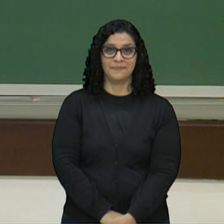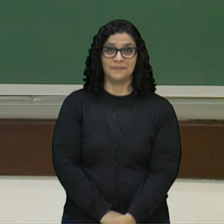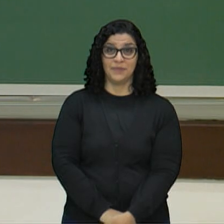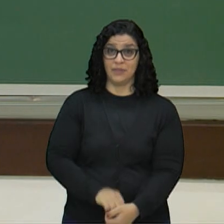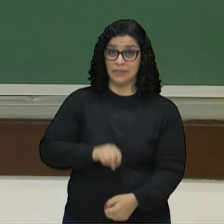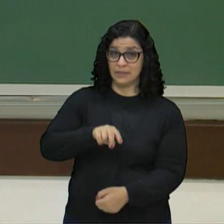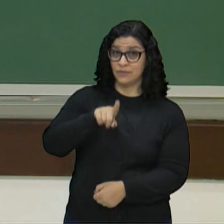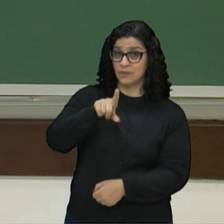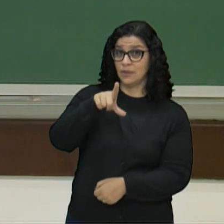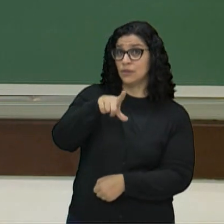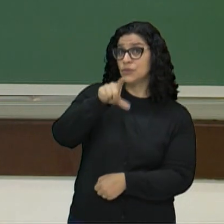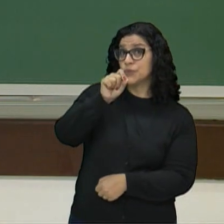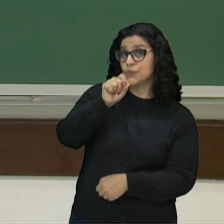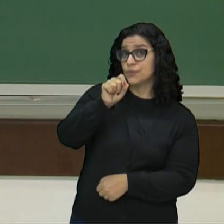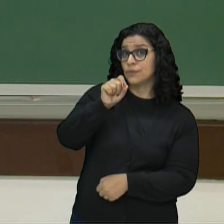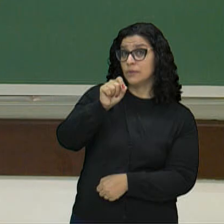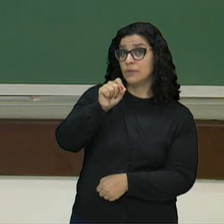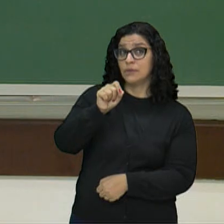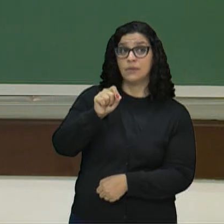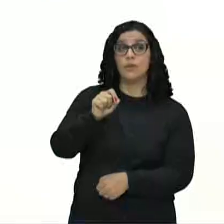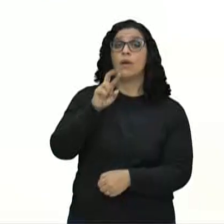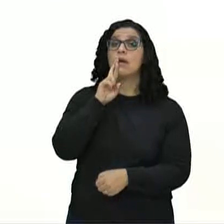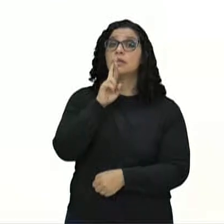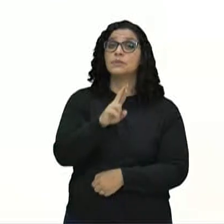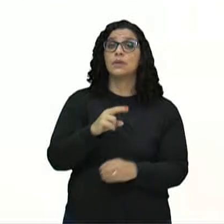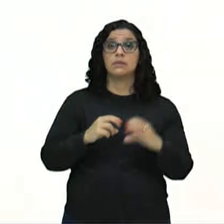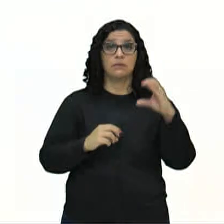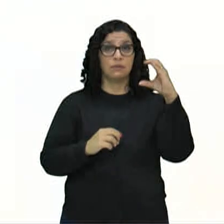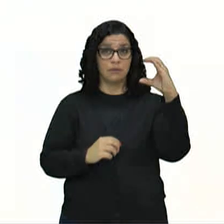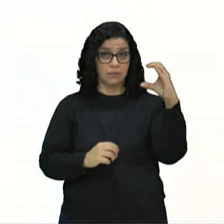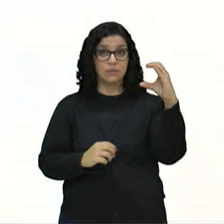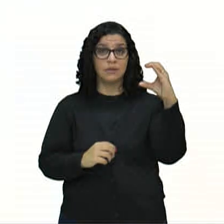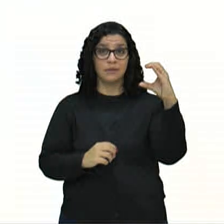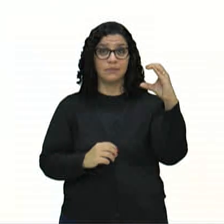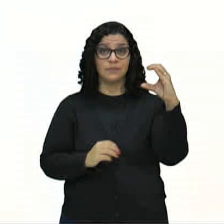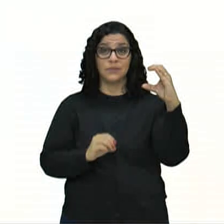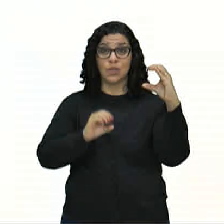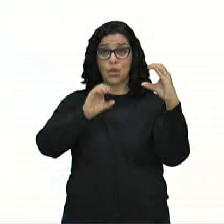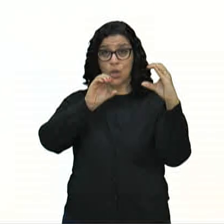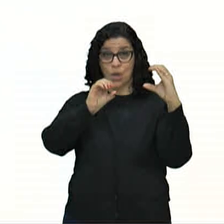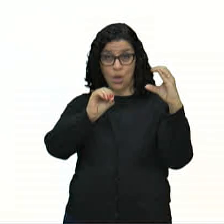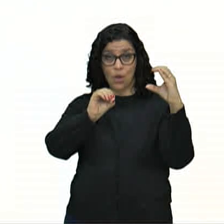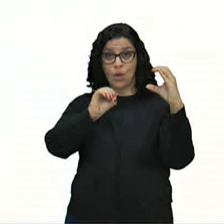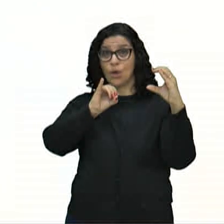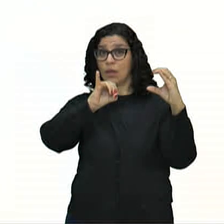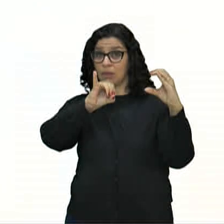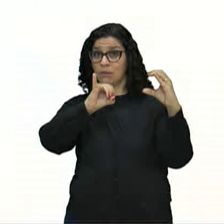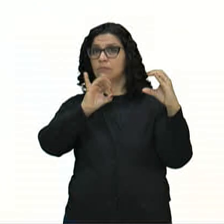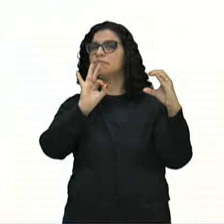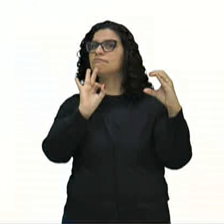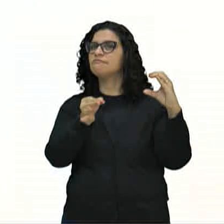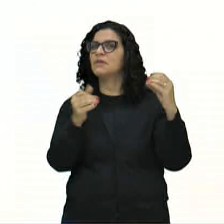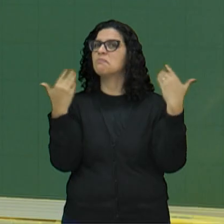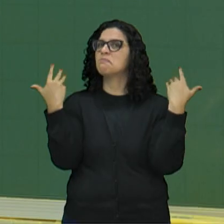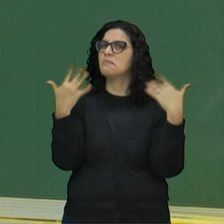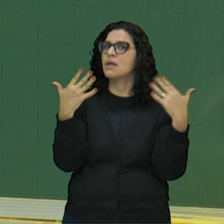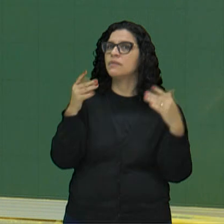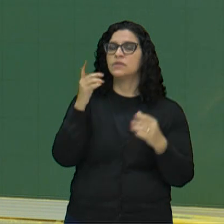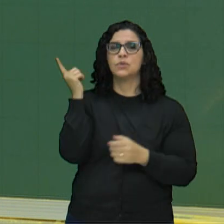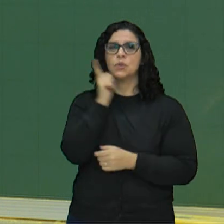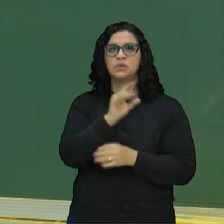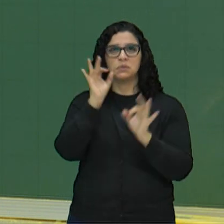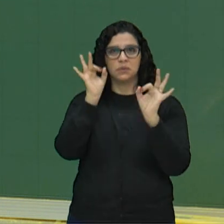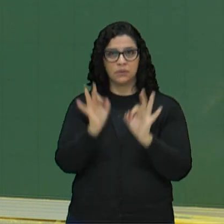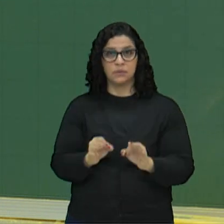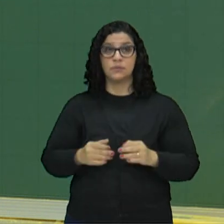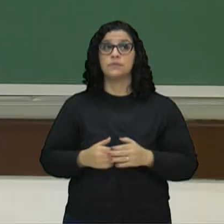Se você marcou a resposta letra C, objeto e indireto, parabéns, você acertou.